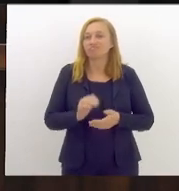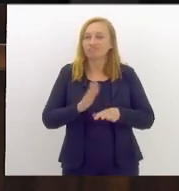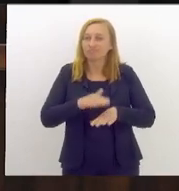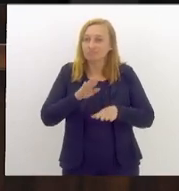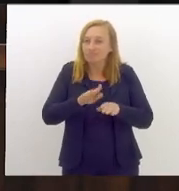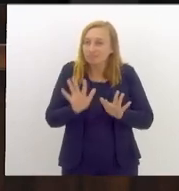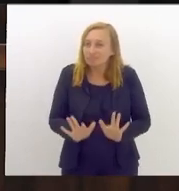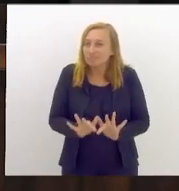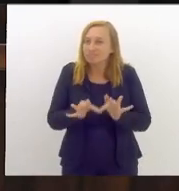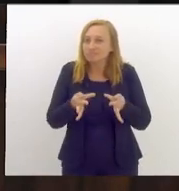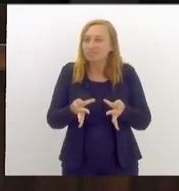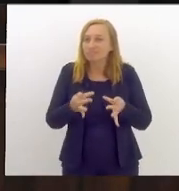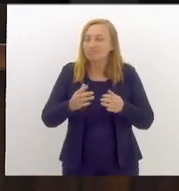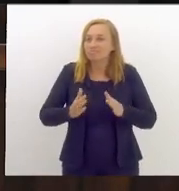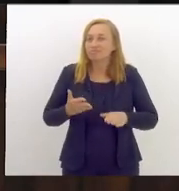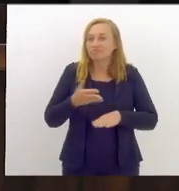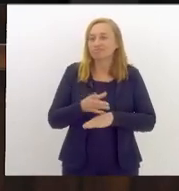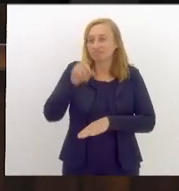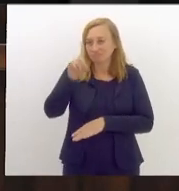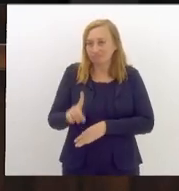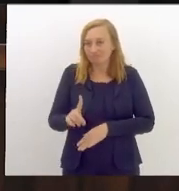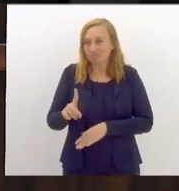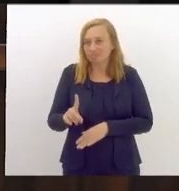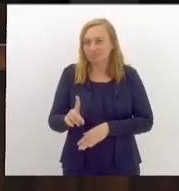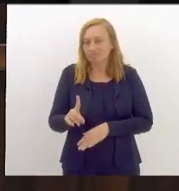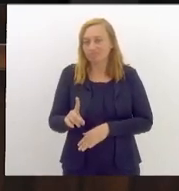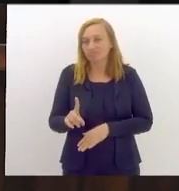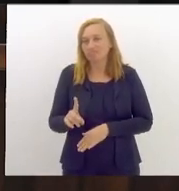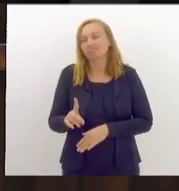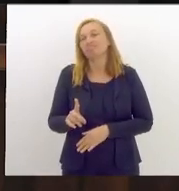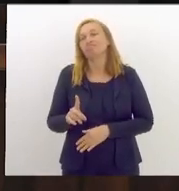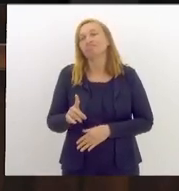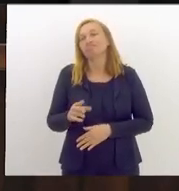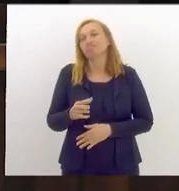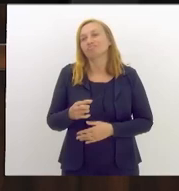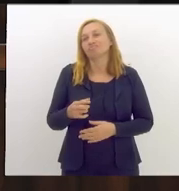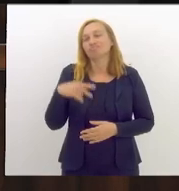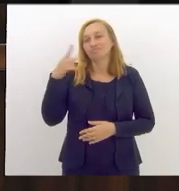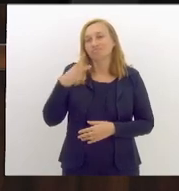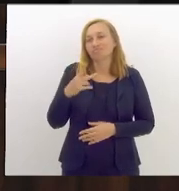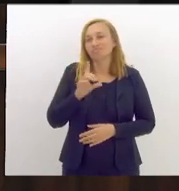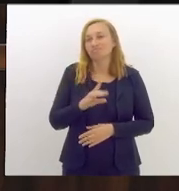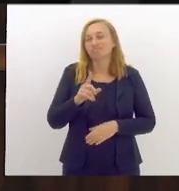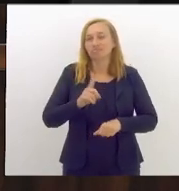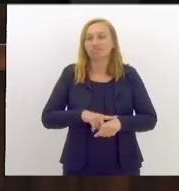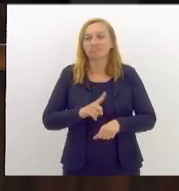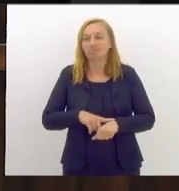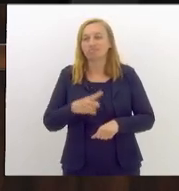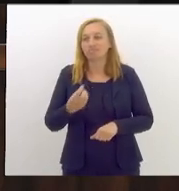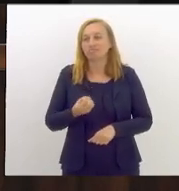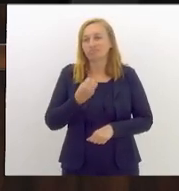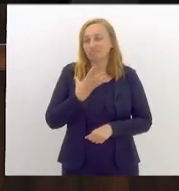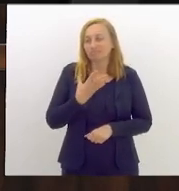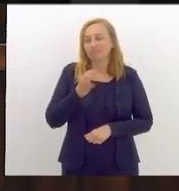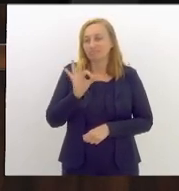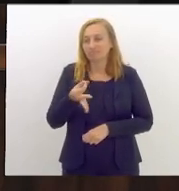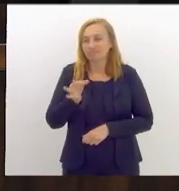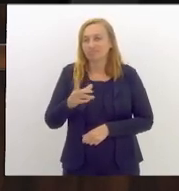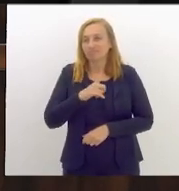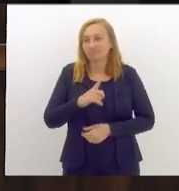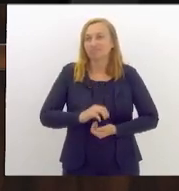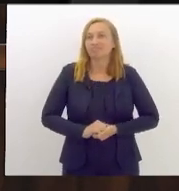humilde mais simples ao diretor aos parlamentares eu só guardo momentos bons aqui pode ter certeza